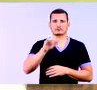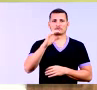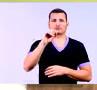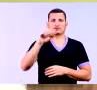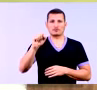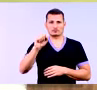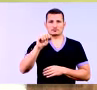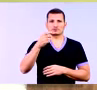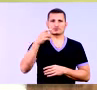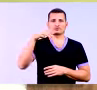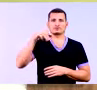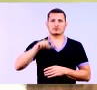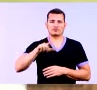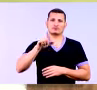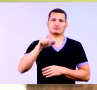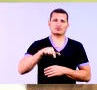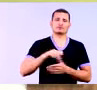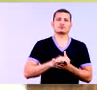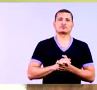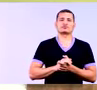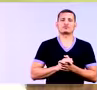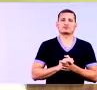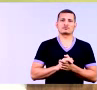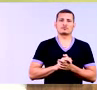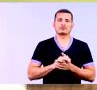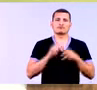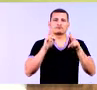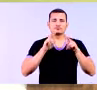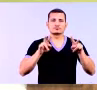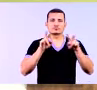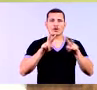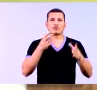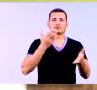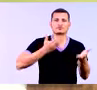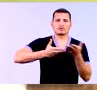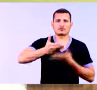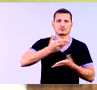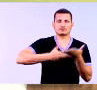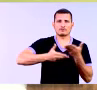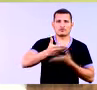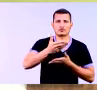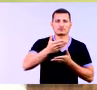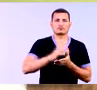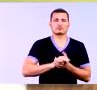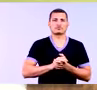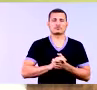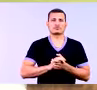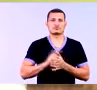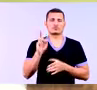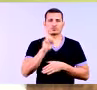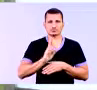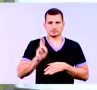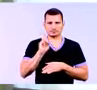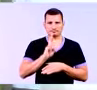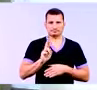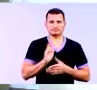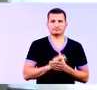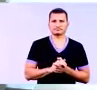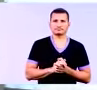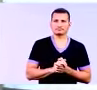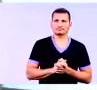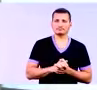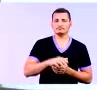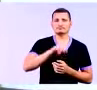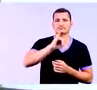né, e serve para trabalhar a parte visual e a interatividade com o usuário, professor. Isso. A Juliana